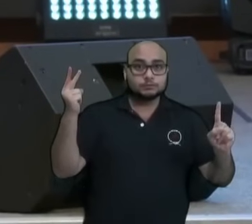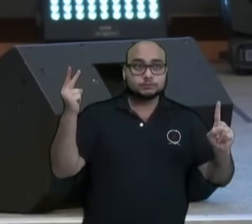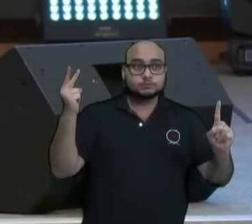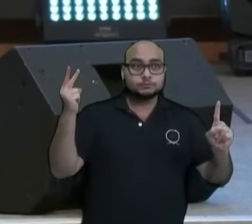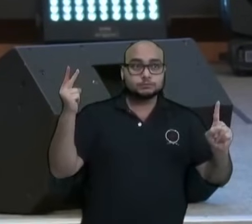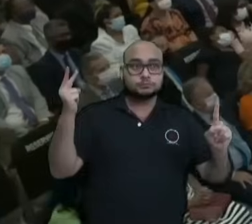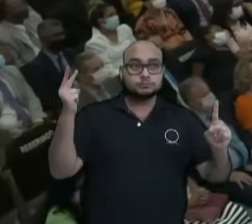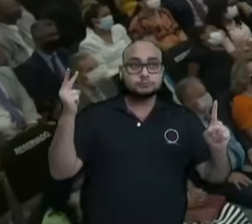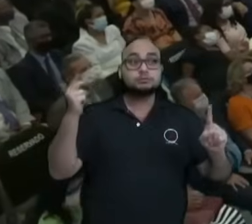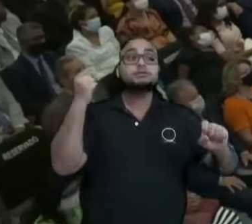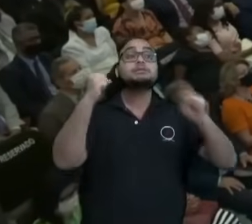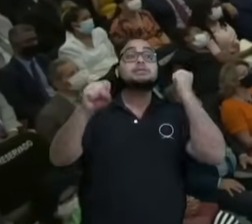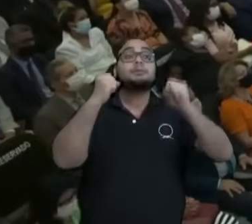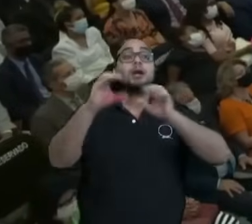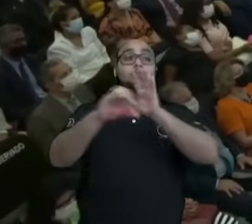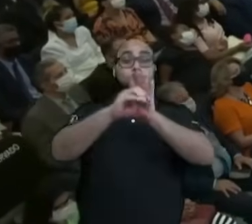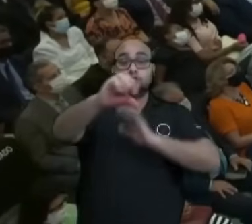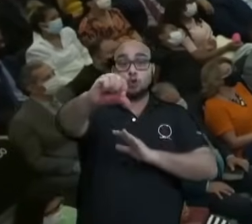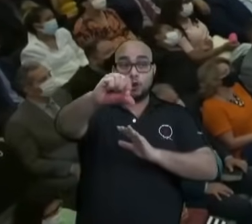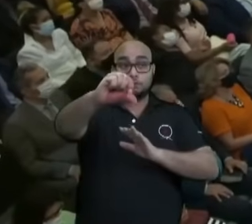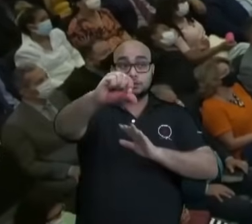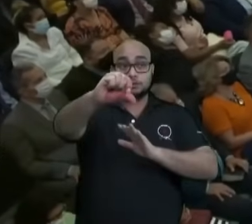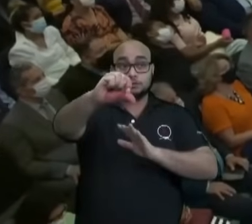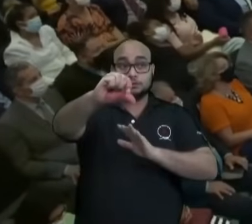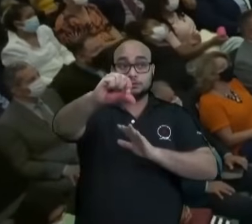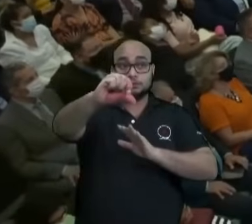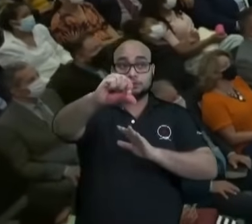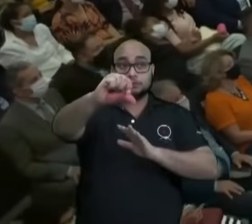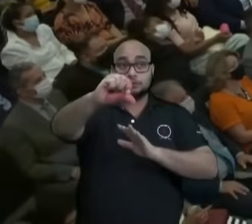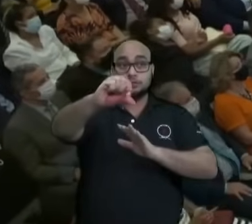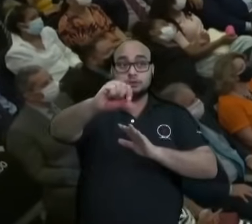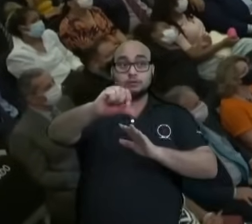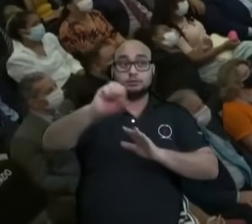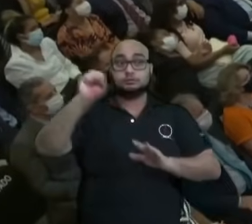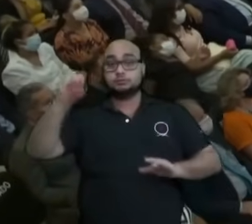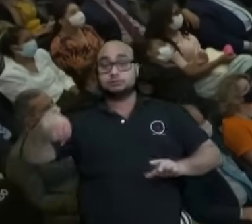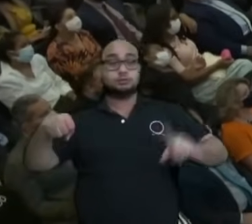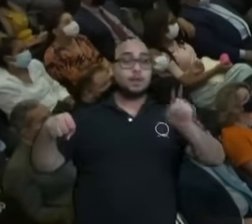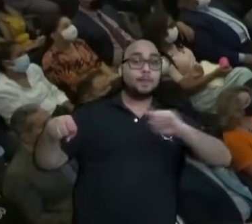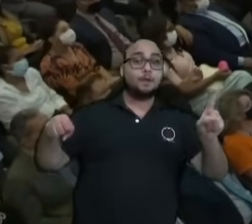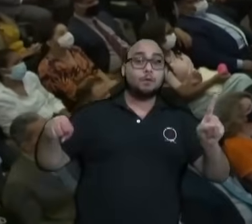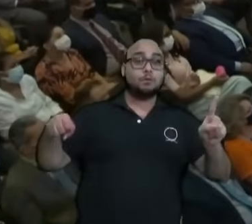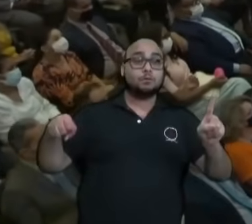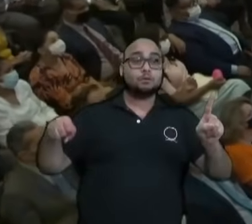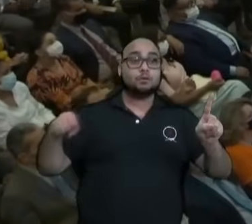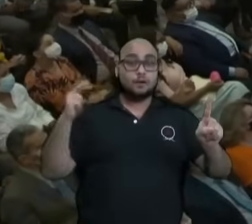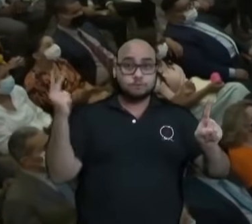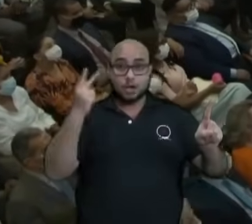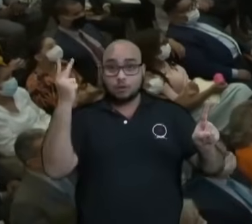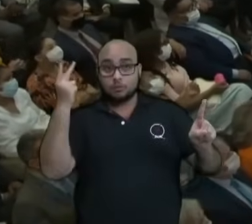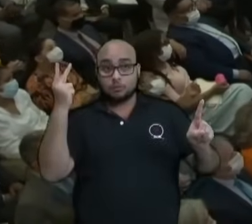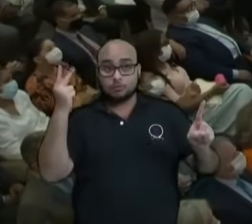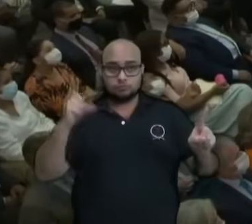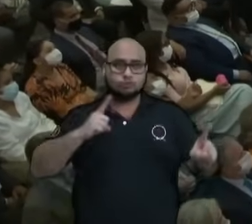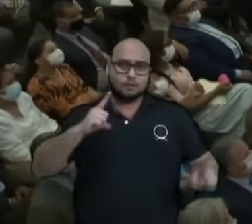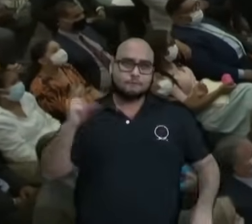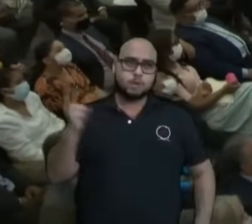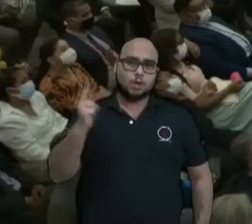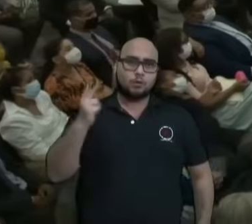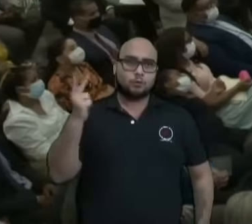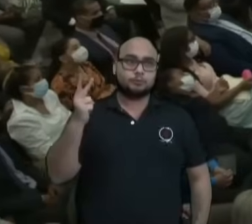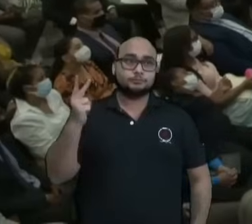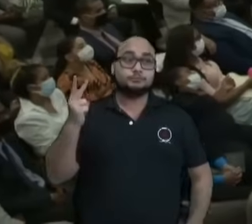você sim ah então se o Salmo 23 Vale se o Salmo 91 vale o Salmo